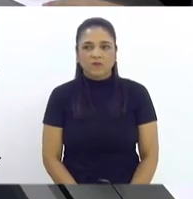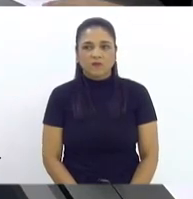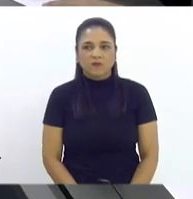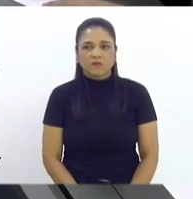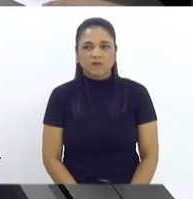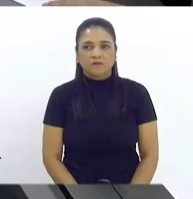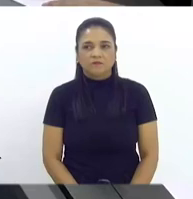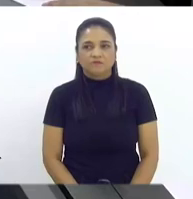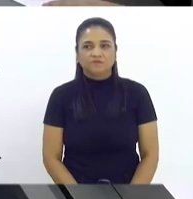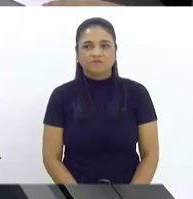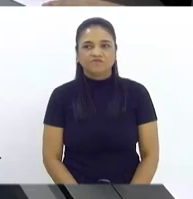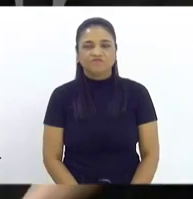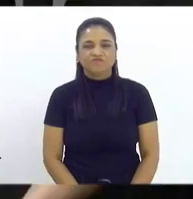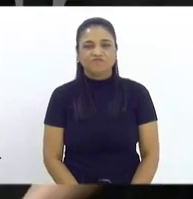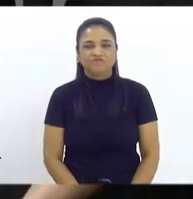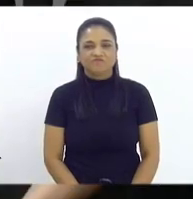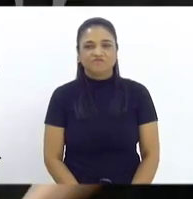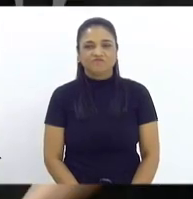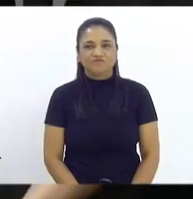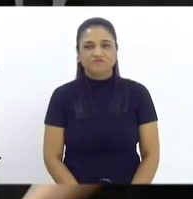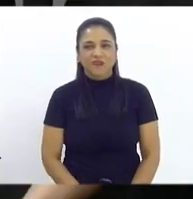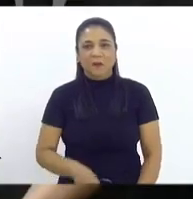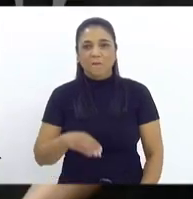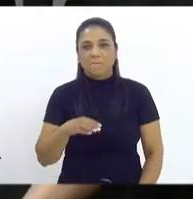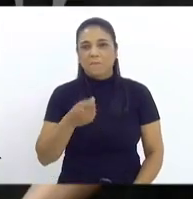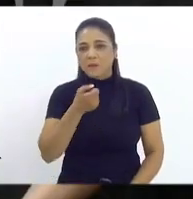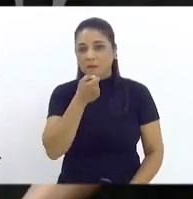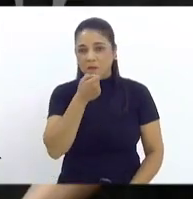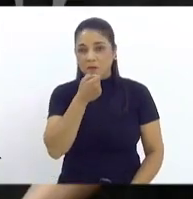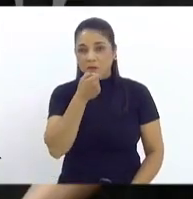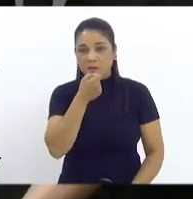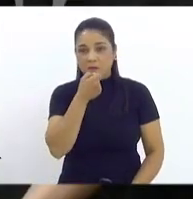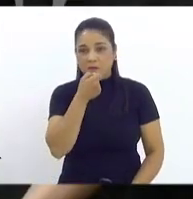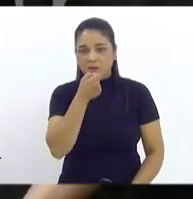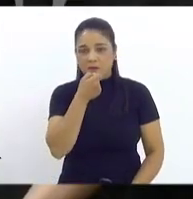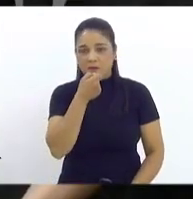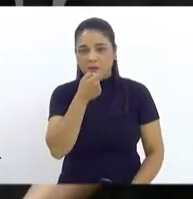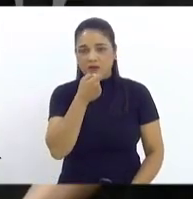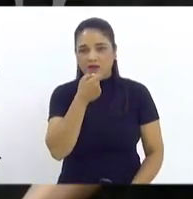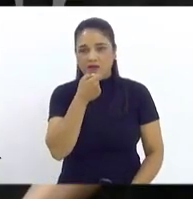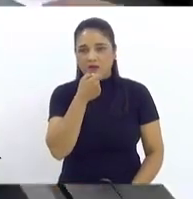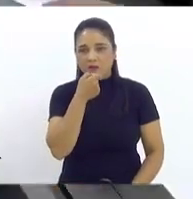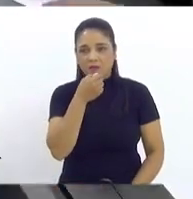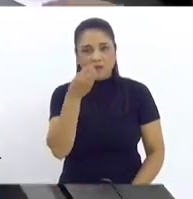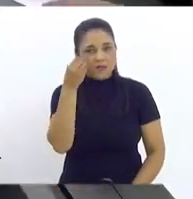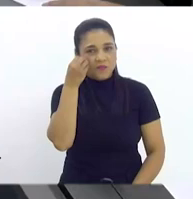Falhou a bateria. Acho que está ruim ainda. Está falando já? Alô? Alô? Não.